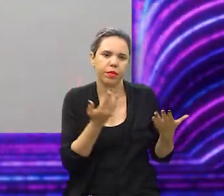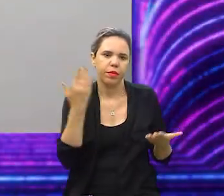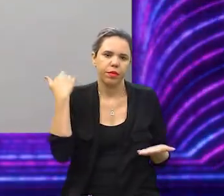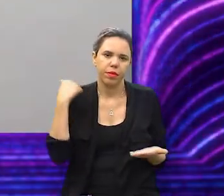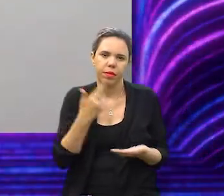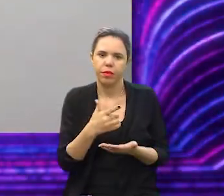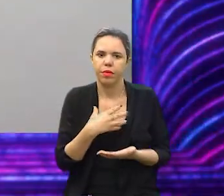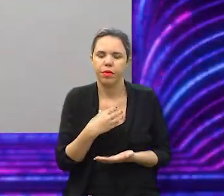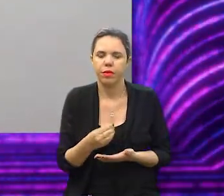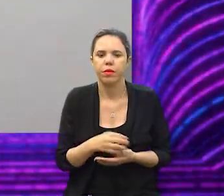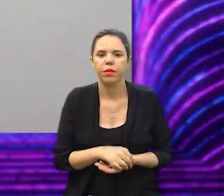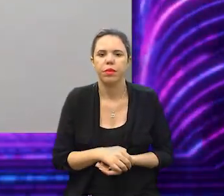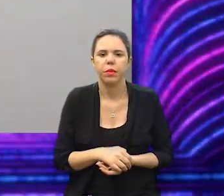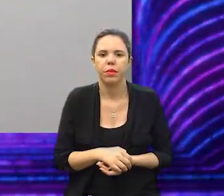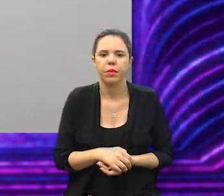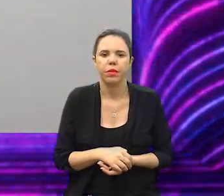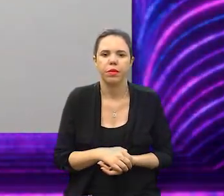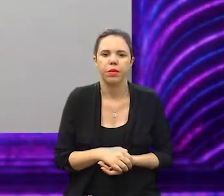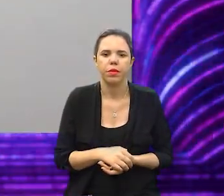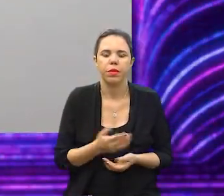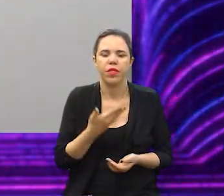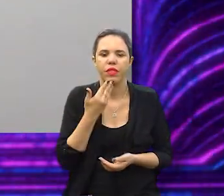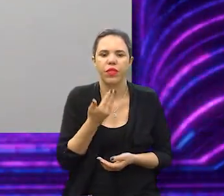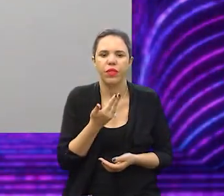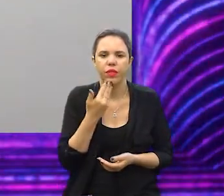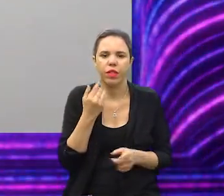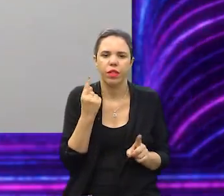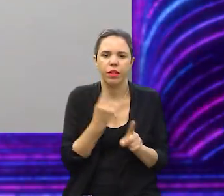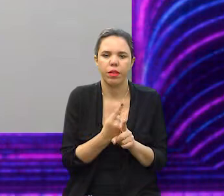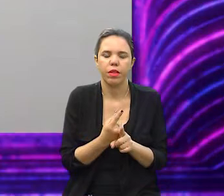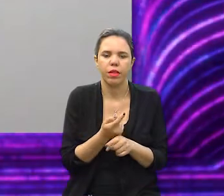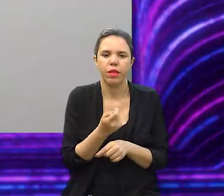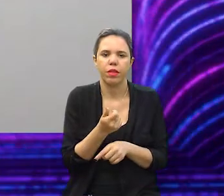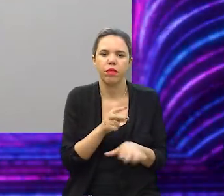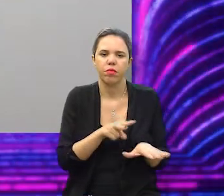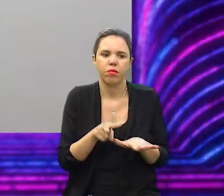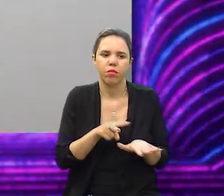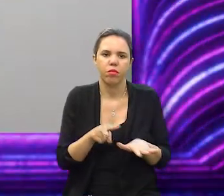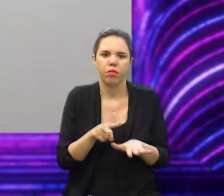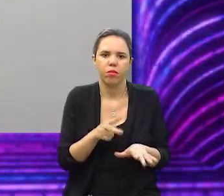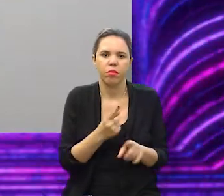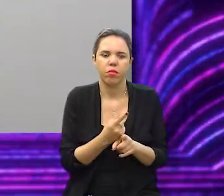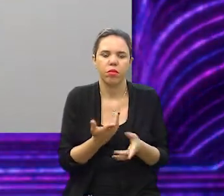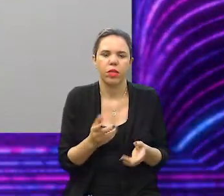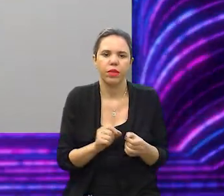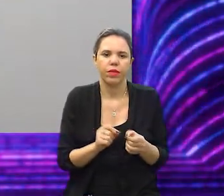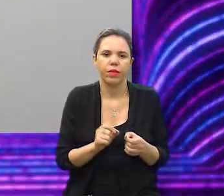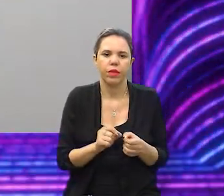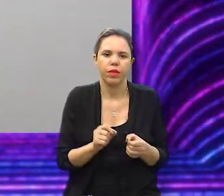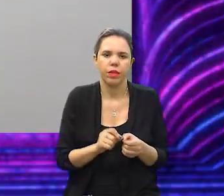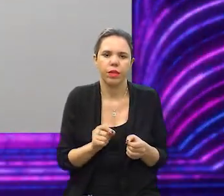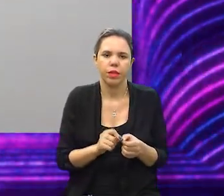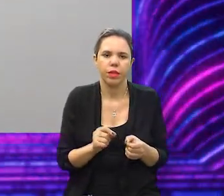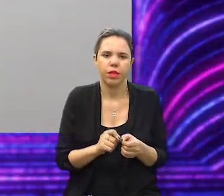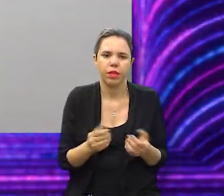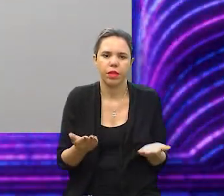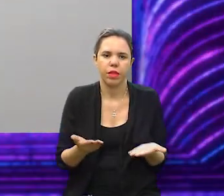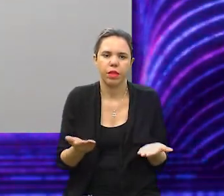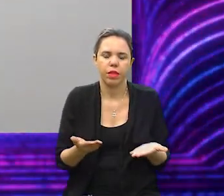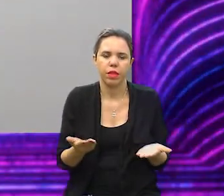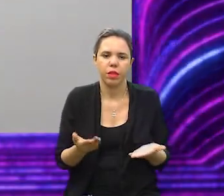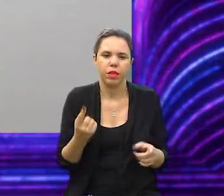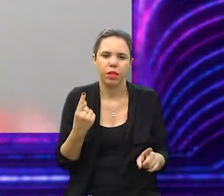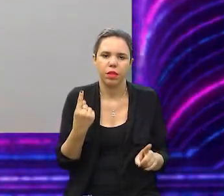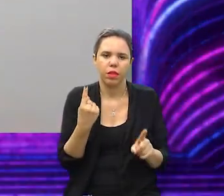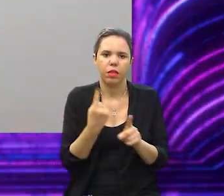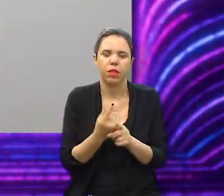tinha filhos, então ficava muito mais fácil da gente se encontrar. Era quase semanalmente os encontros que a gente fazia. E agora a gente faz um